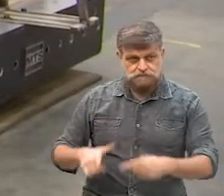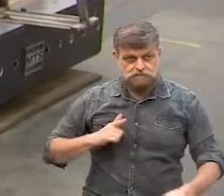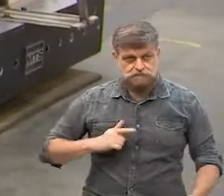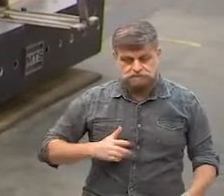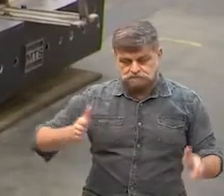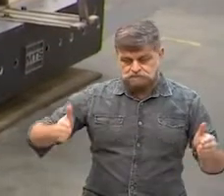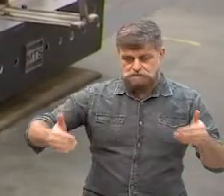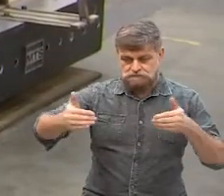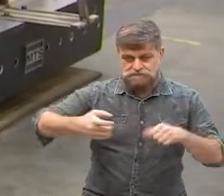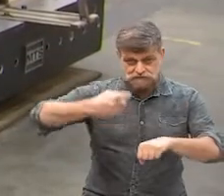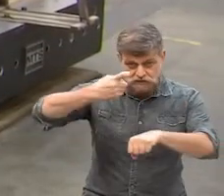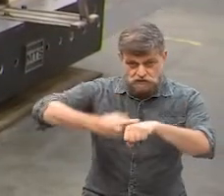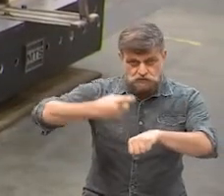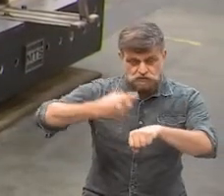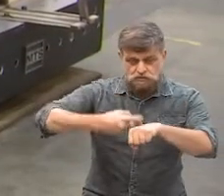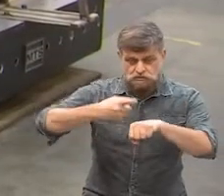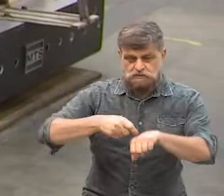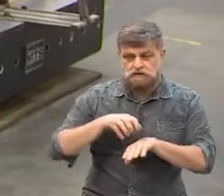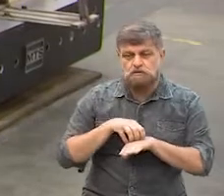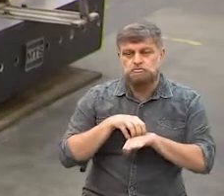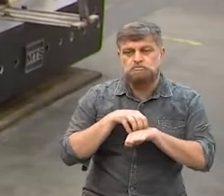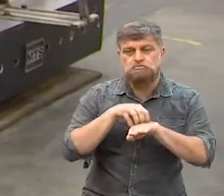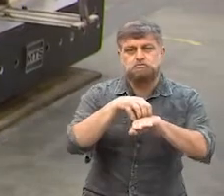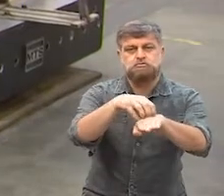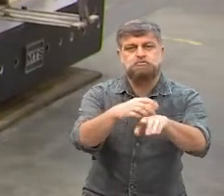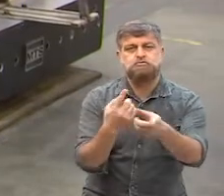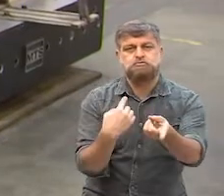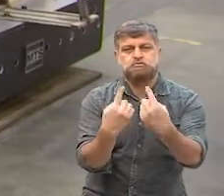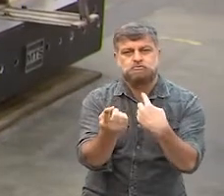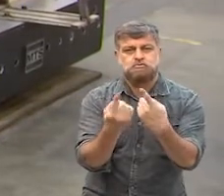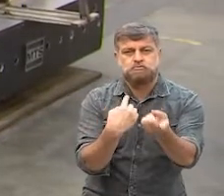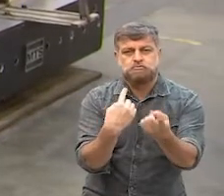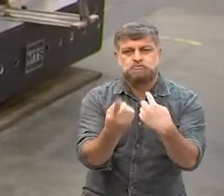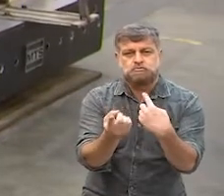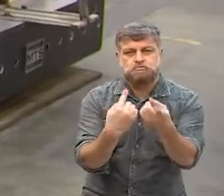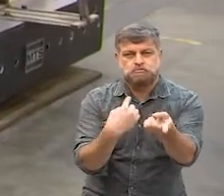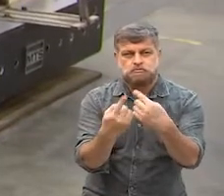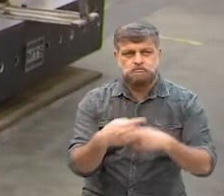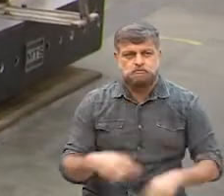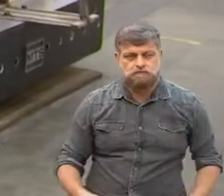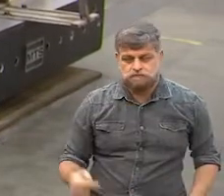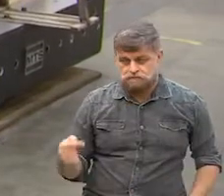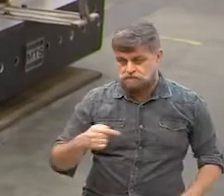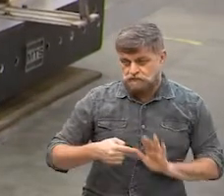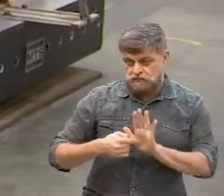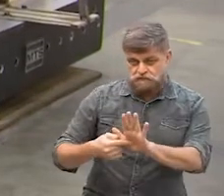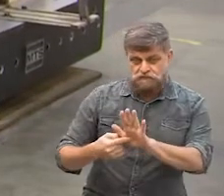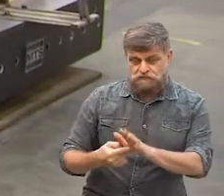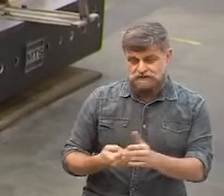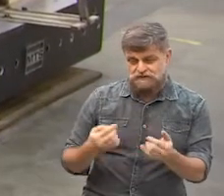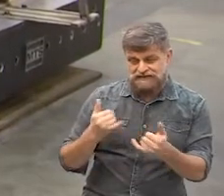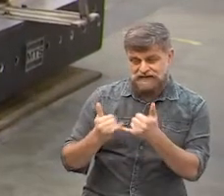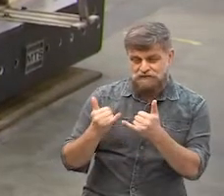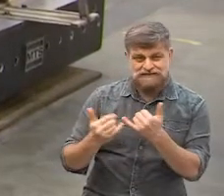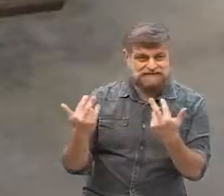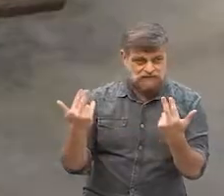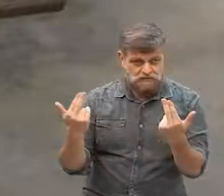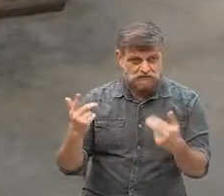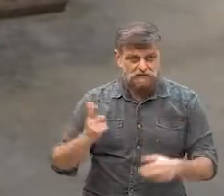uma embalagem durante o transporte rodoviário, o modal responsável pela distribuição de mais